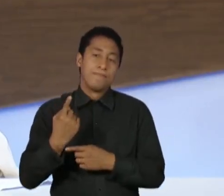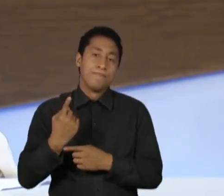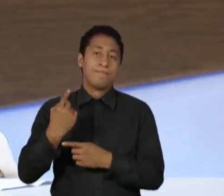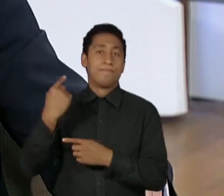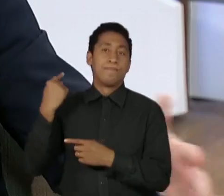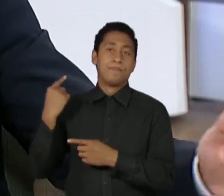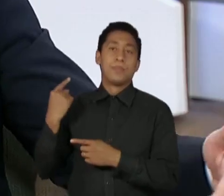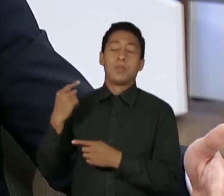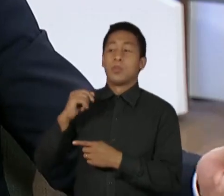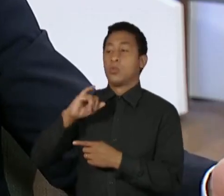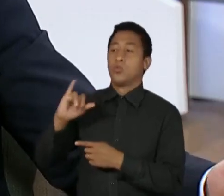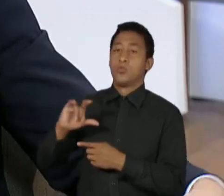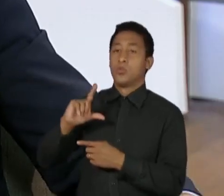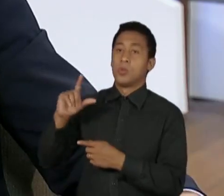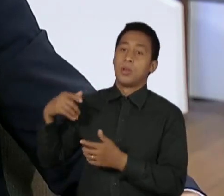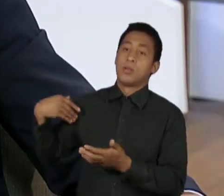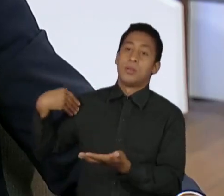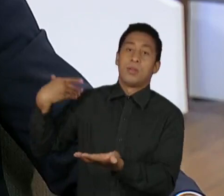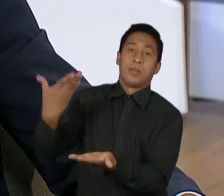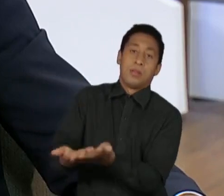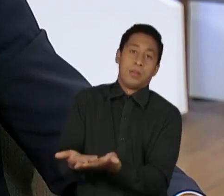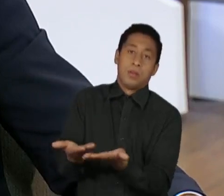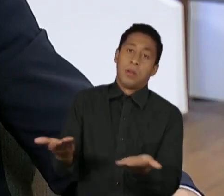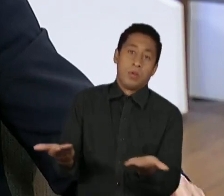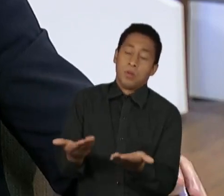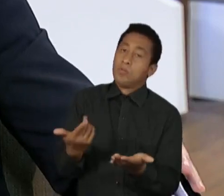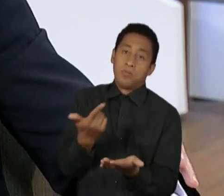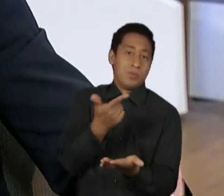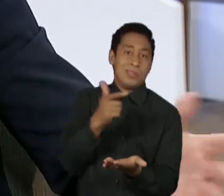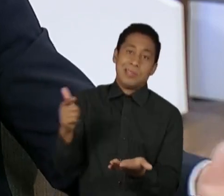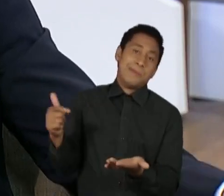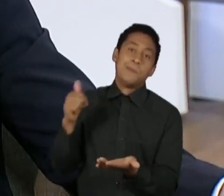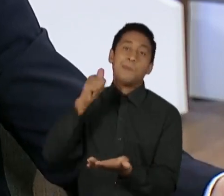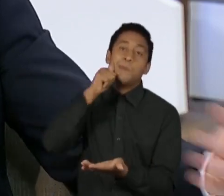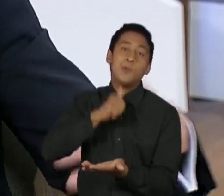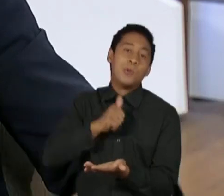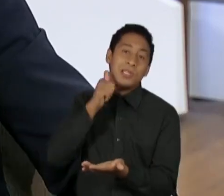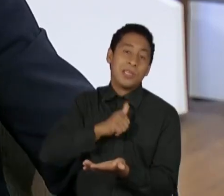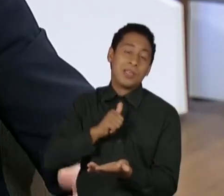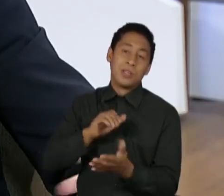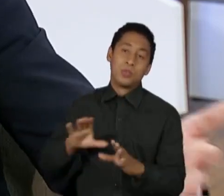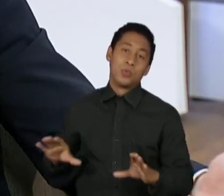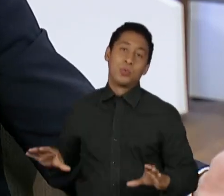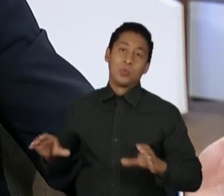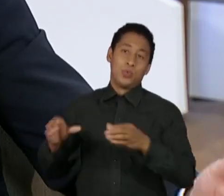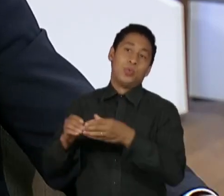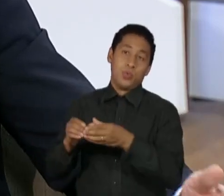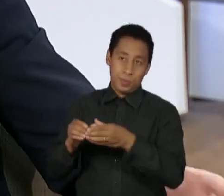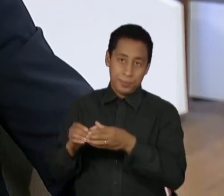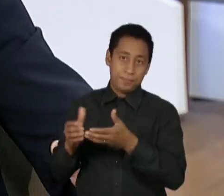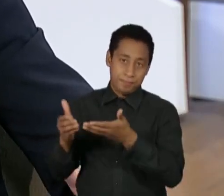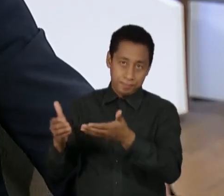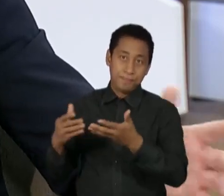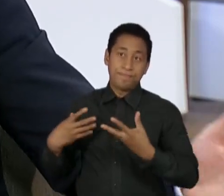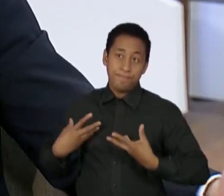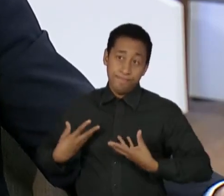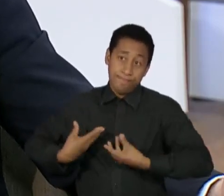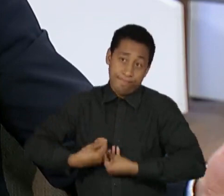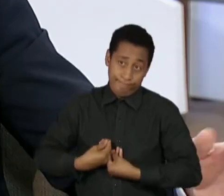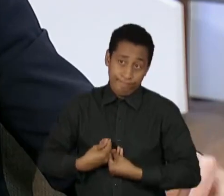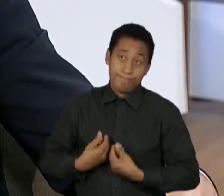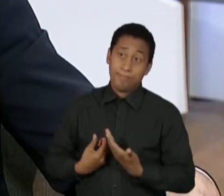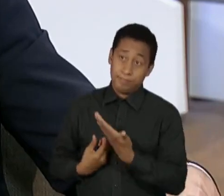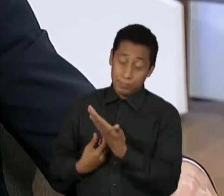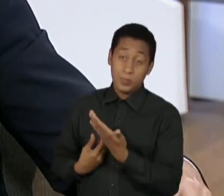temos nenhuma mulher entre o colegiado de ministros. Isso, claro, não depende de nós, porque as indicações, ora são do Congresso, ora